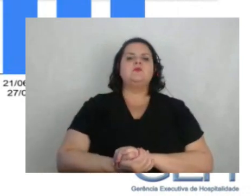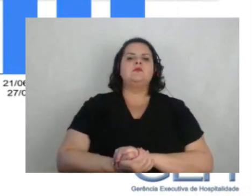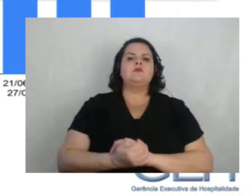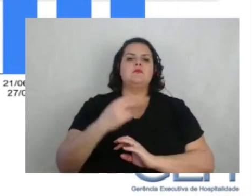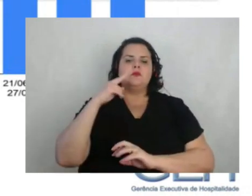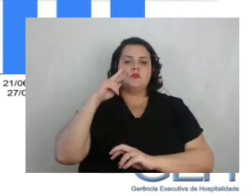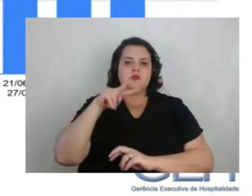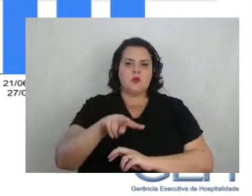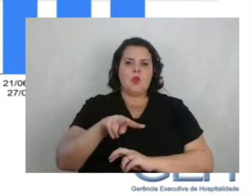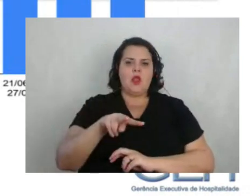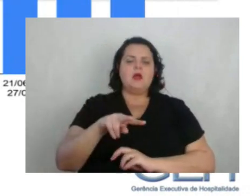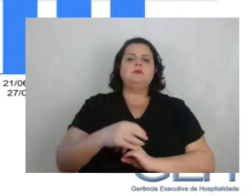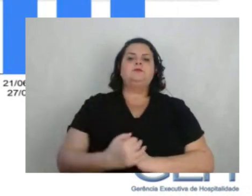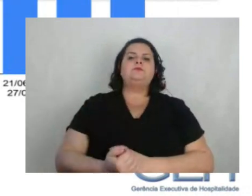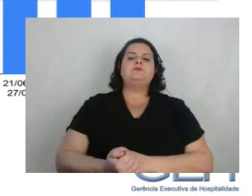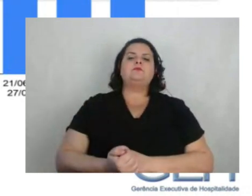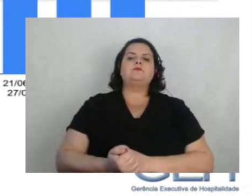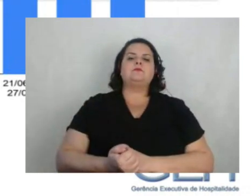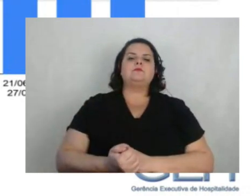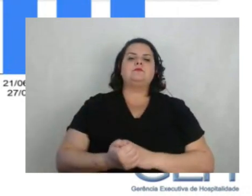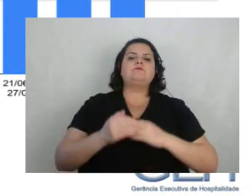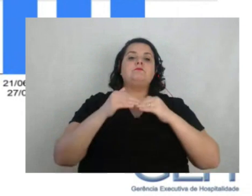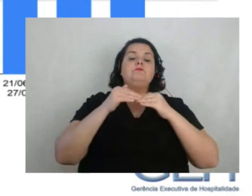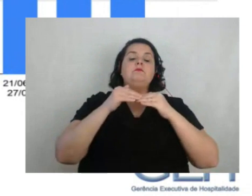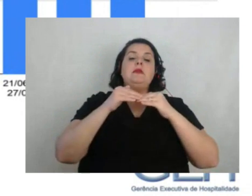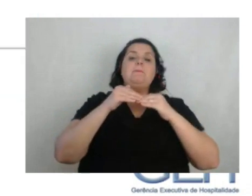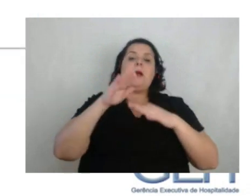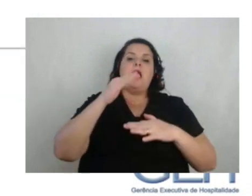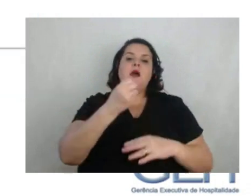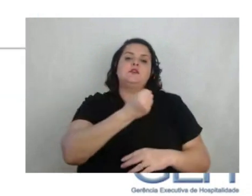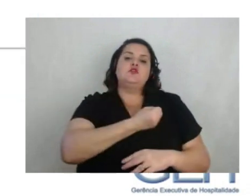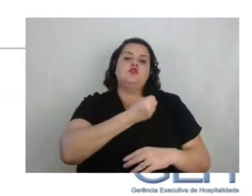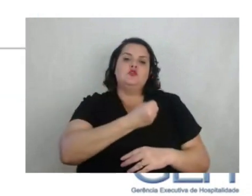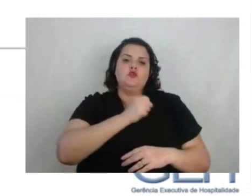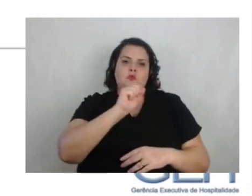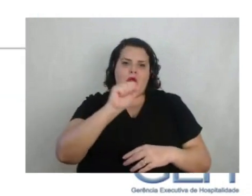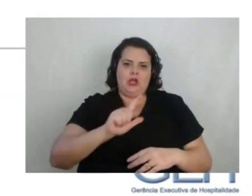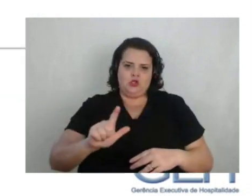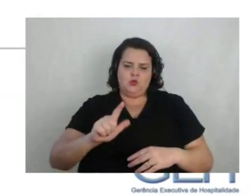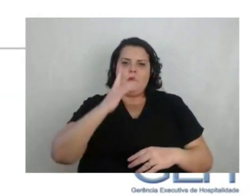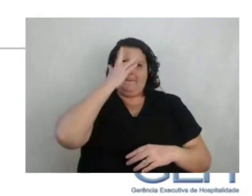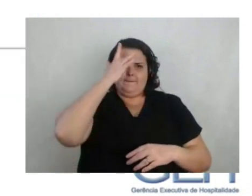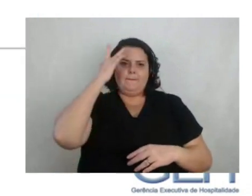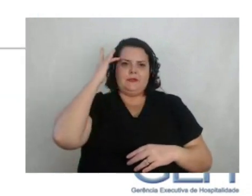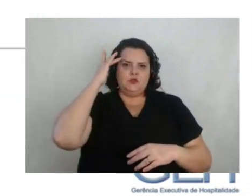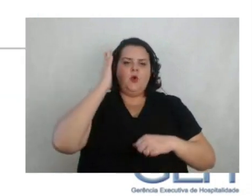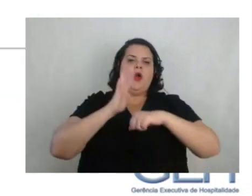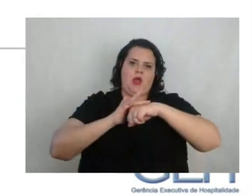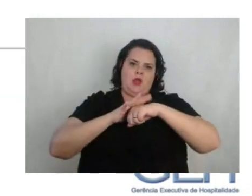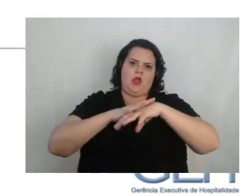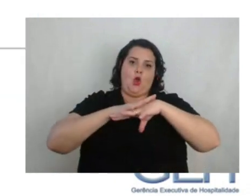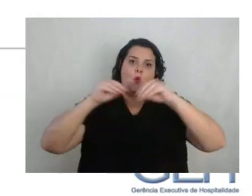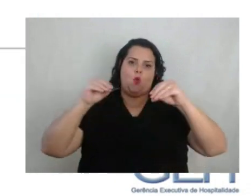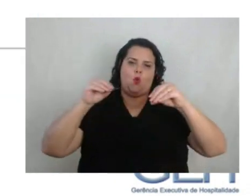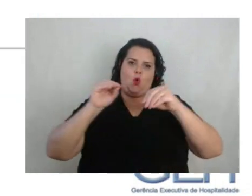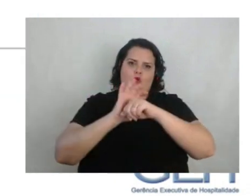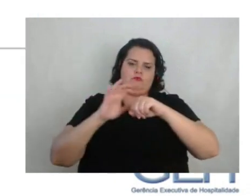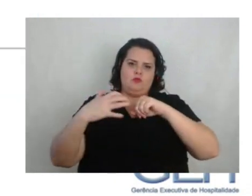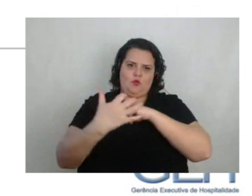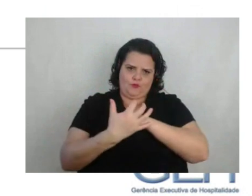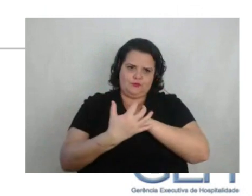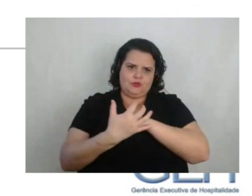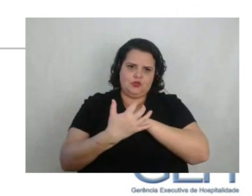saídas, felizmente, são de altas, são os azuis. Os óbitos totais do hospital,